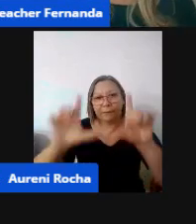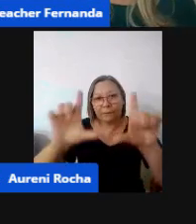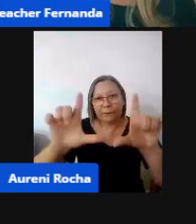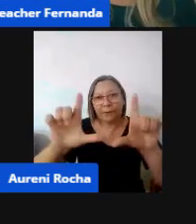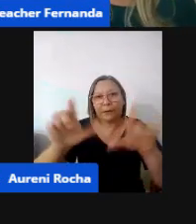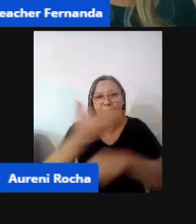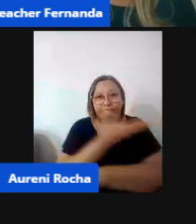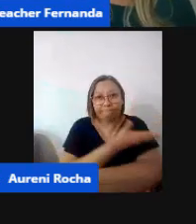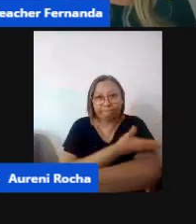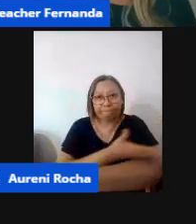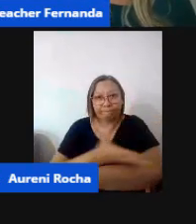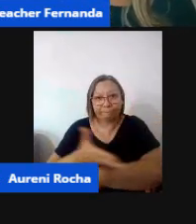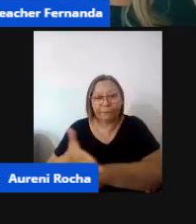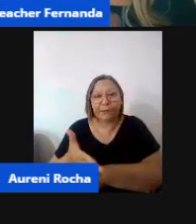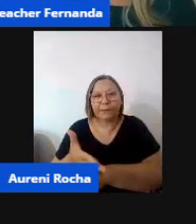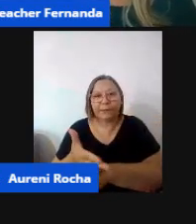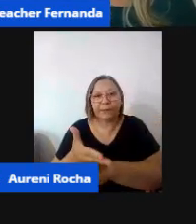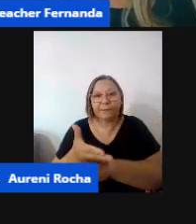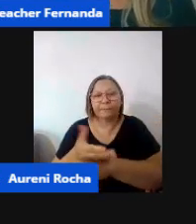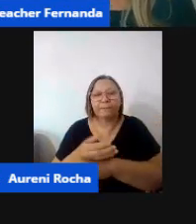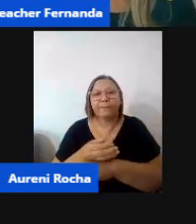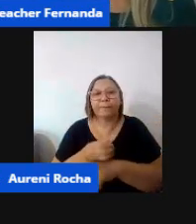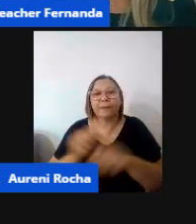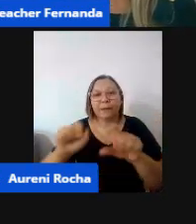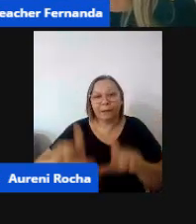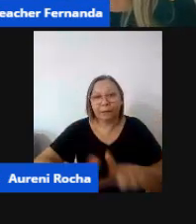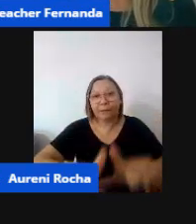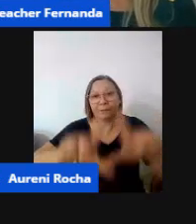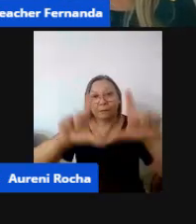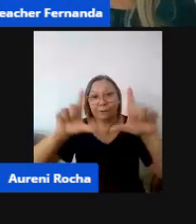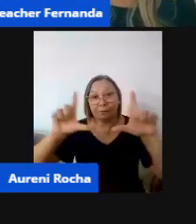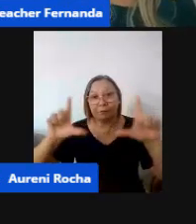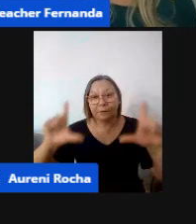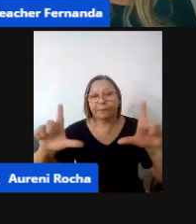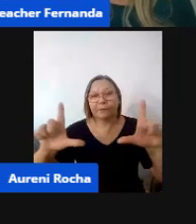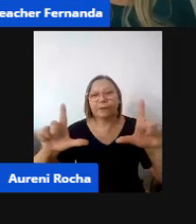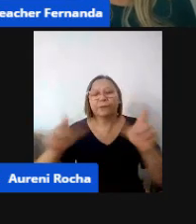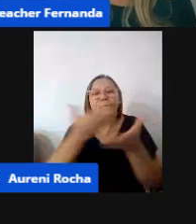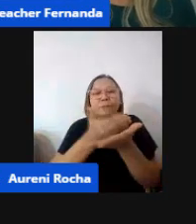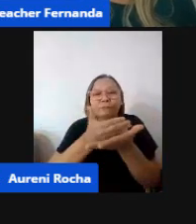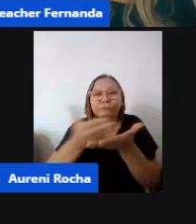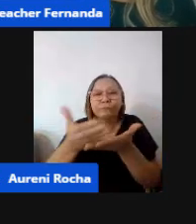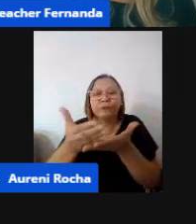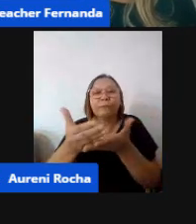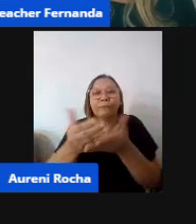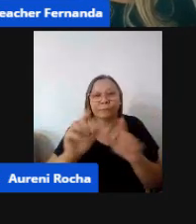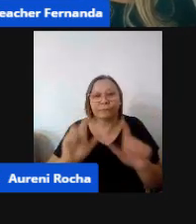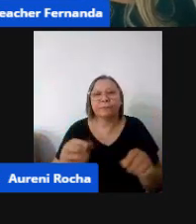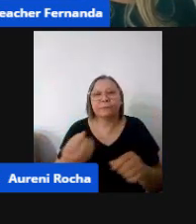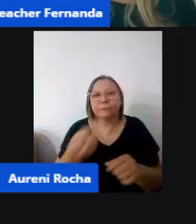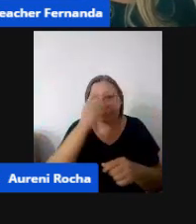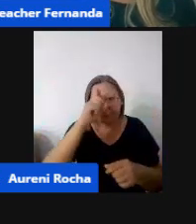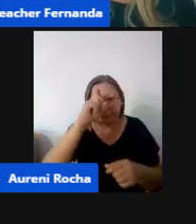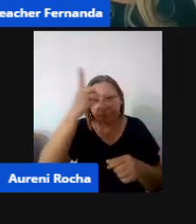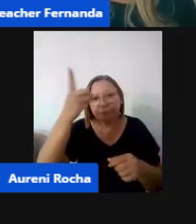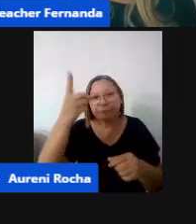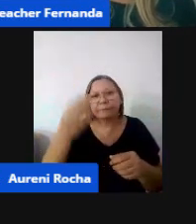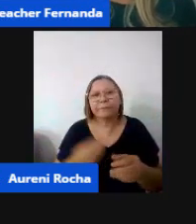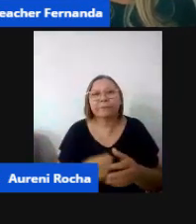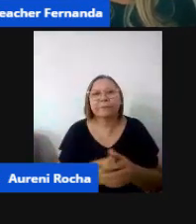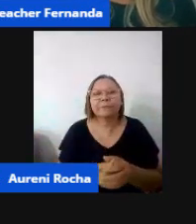é a tela que você vai abrir quando você começa a criar um design. Bom, como que isso